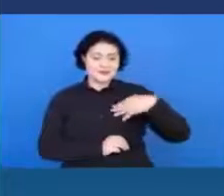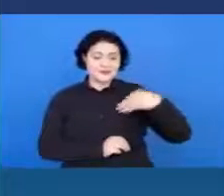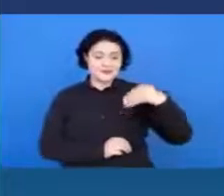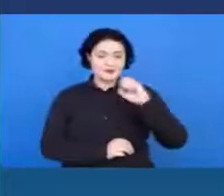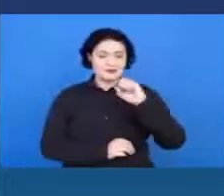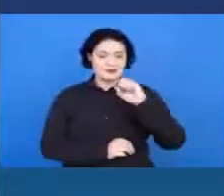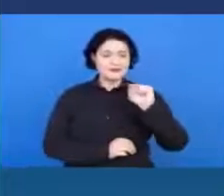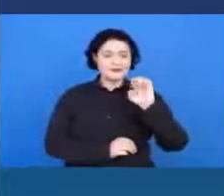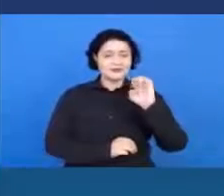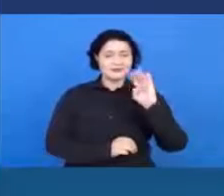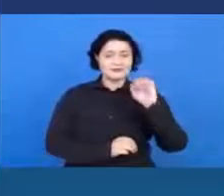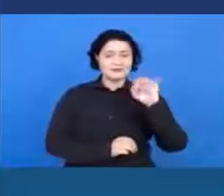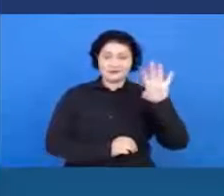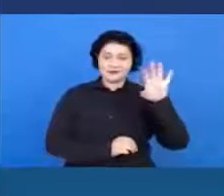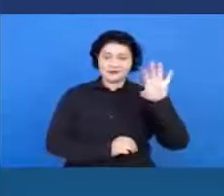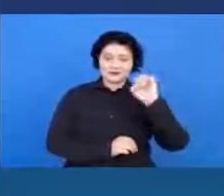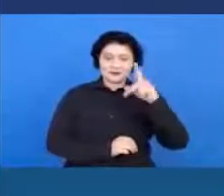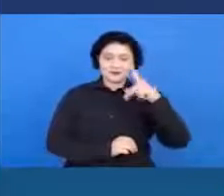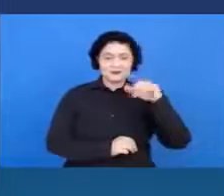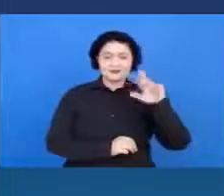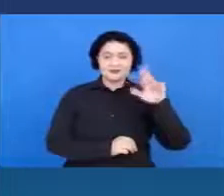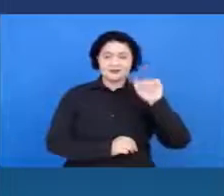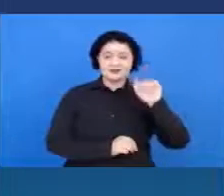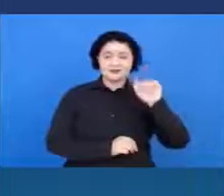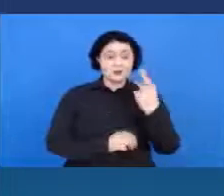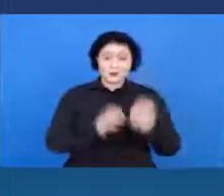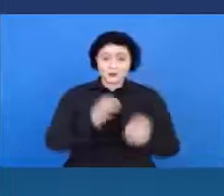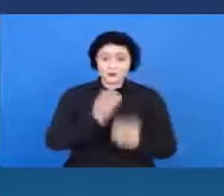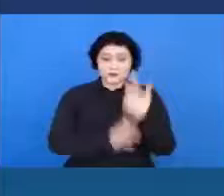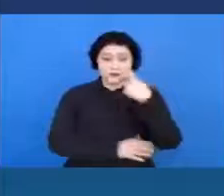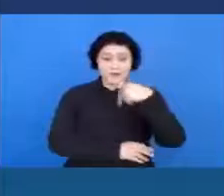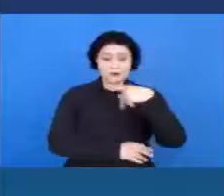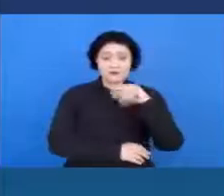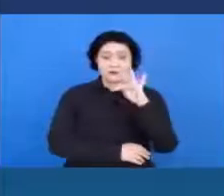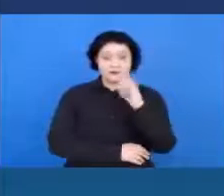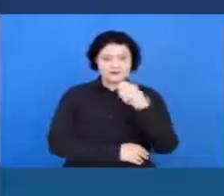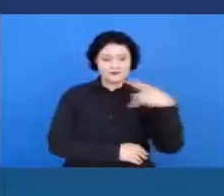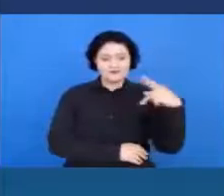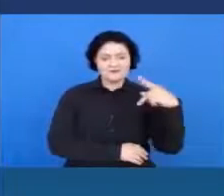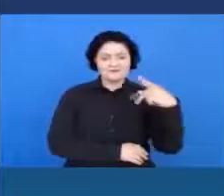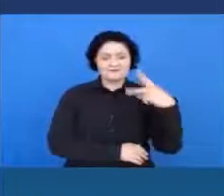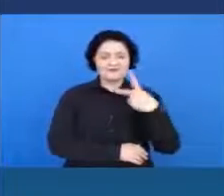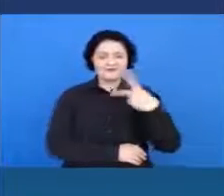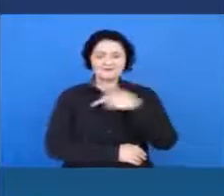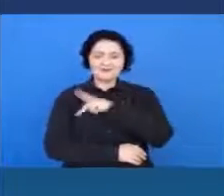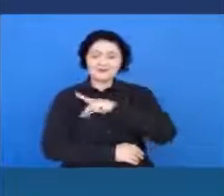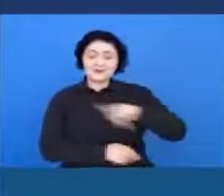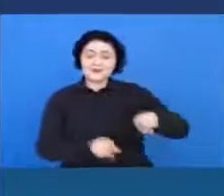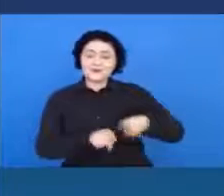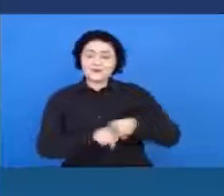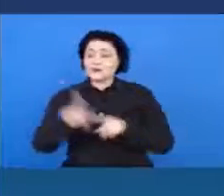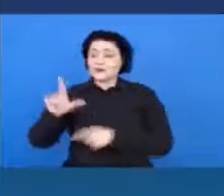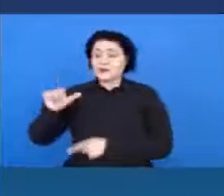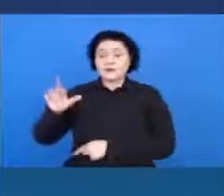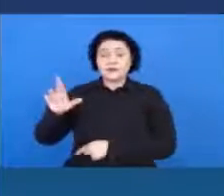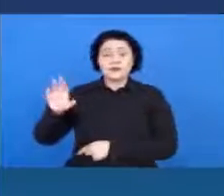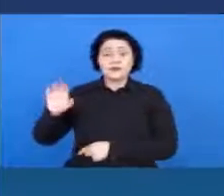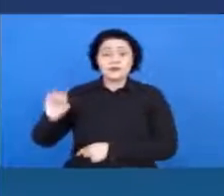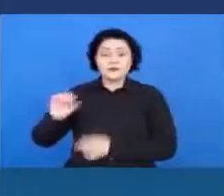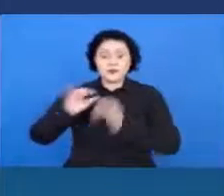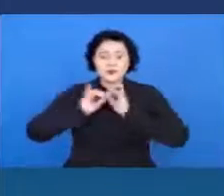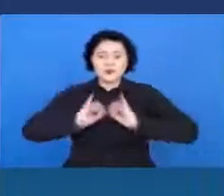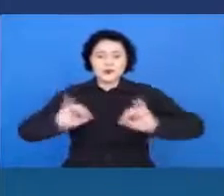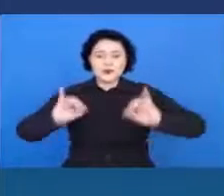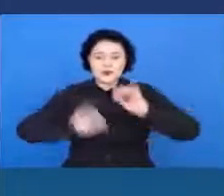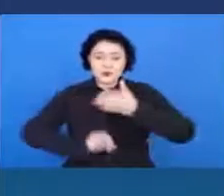Sebastião Paraná um dos fundadores da fep e seu segundo o presidente Lauro Schleder segundo